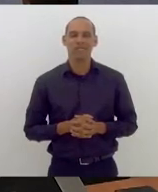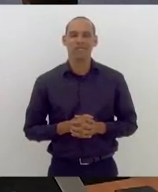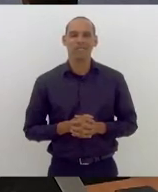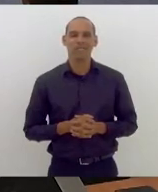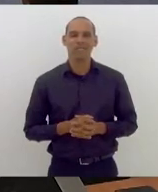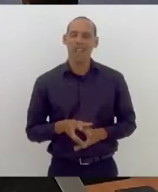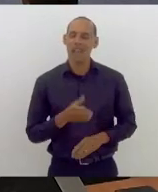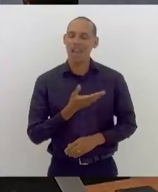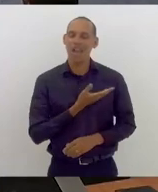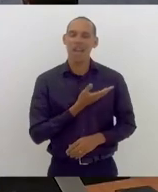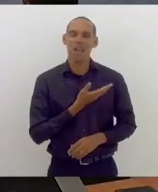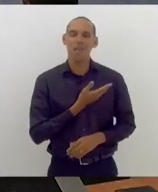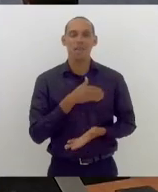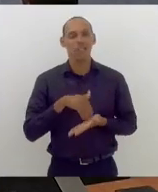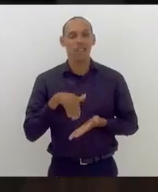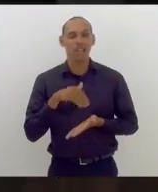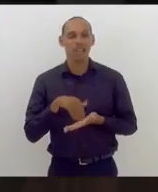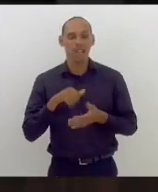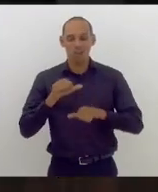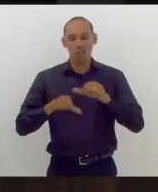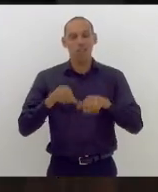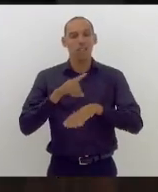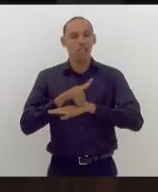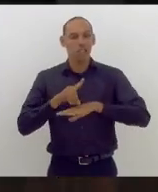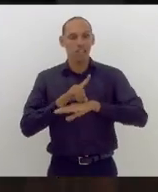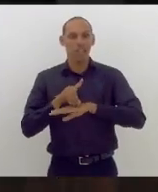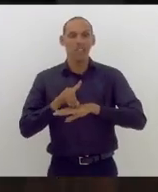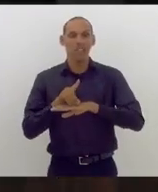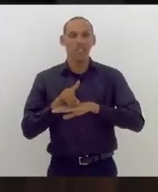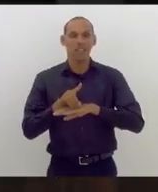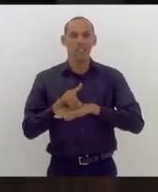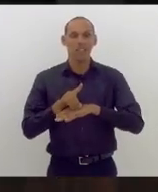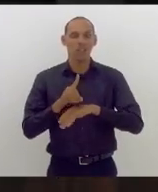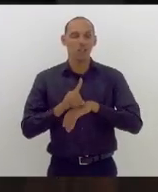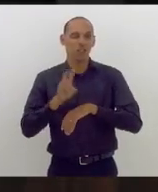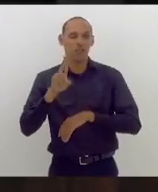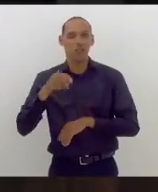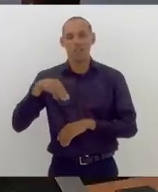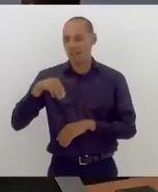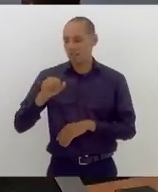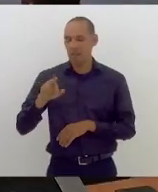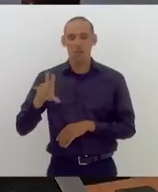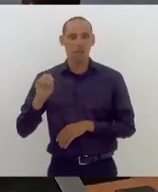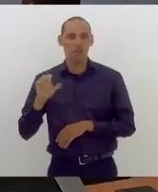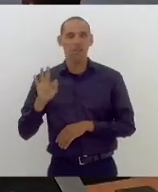Querido amigo, secretário de Transformação Digital, Dr. Mauro Faria.